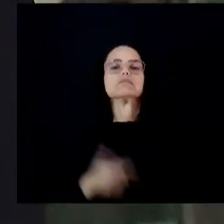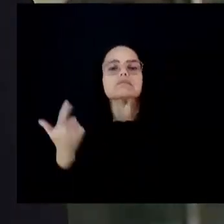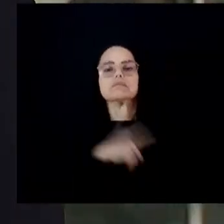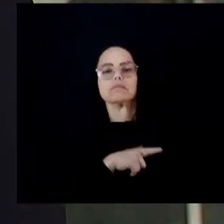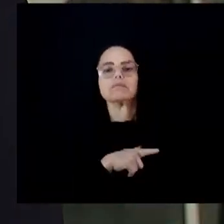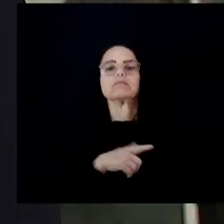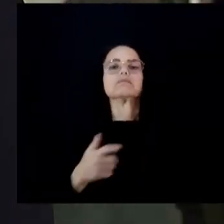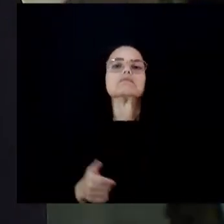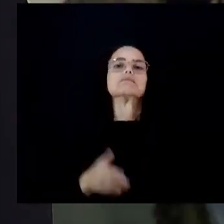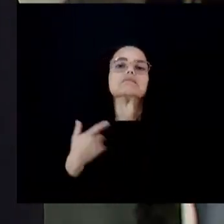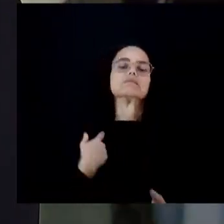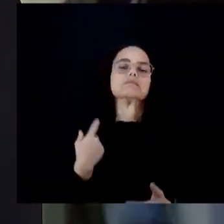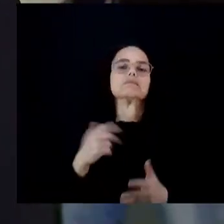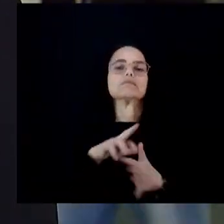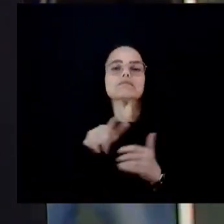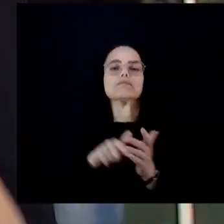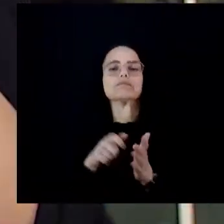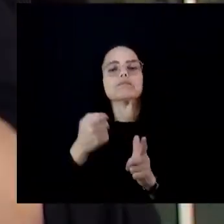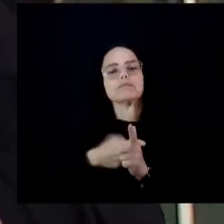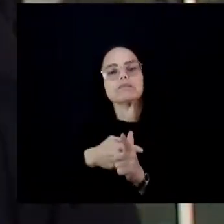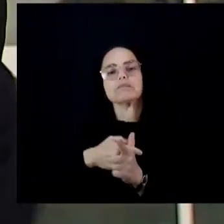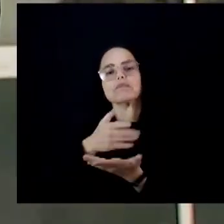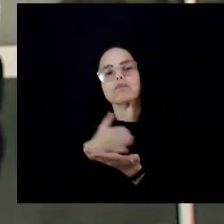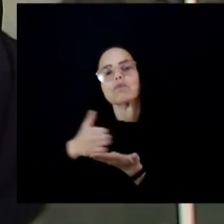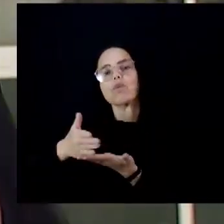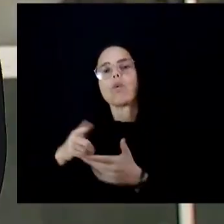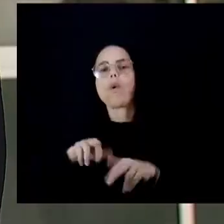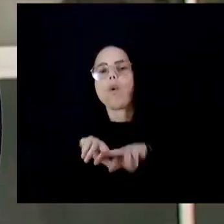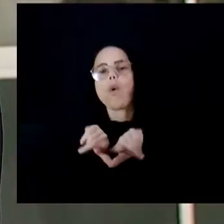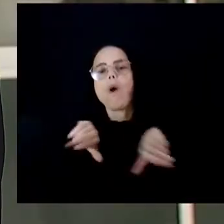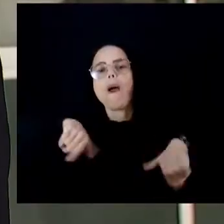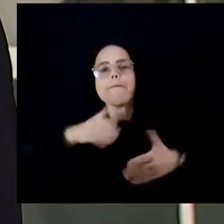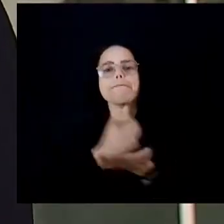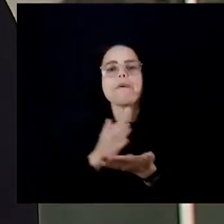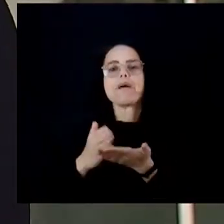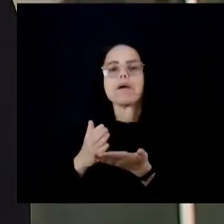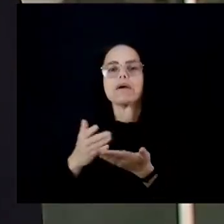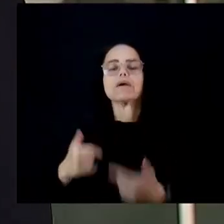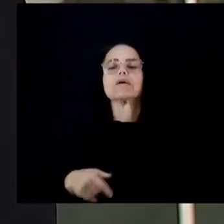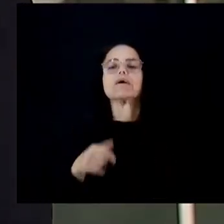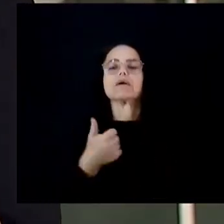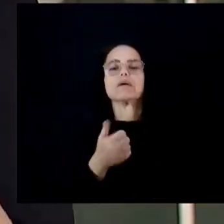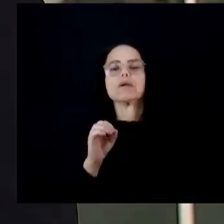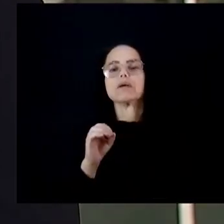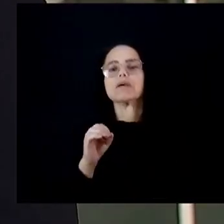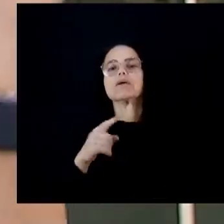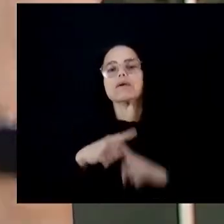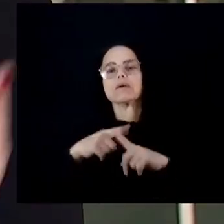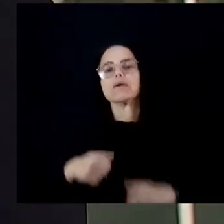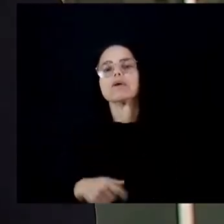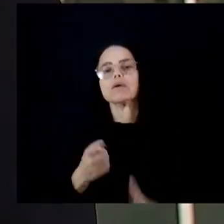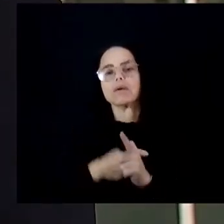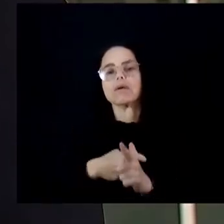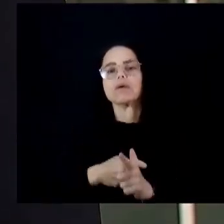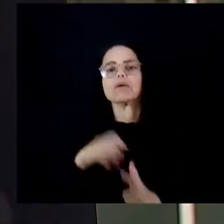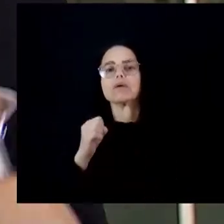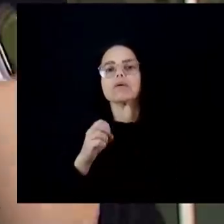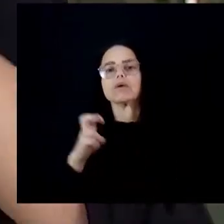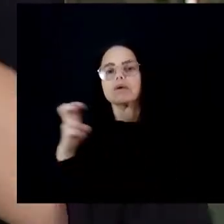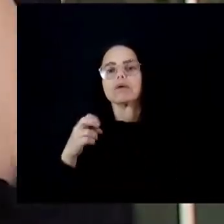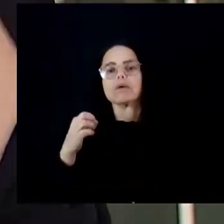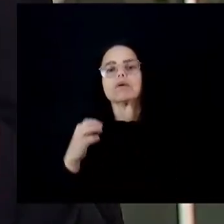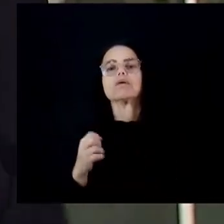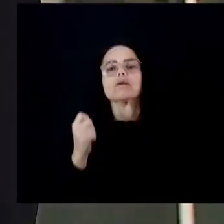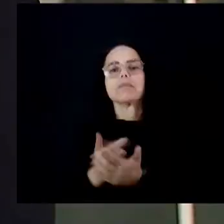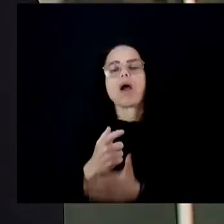condições diferenciadas. Quais são essas condições? Eles podem parcelar em até 60 vezes o débito e até 85% se for pago à vista. E